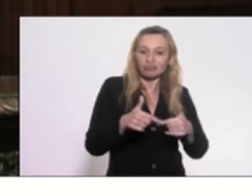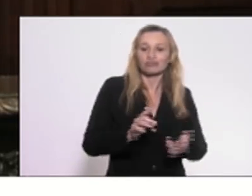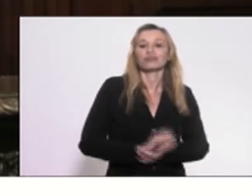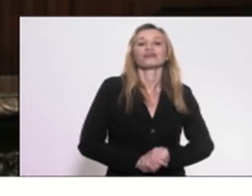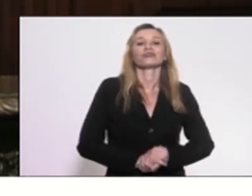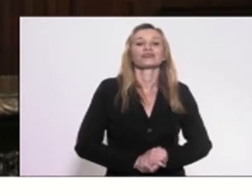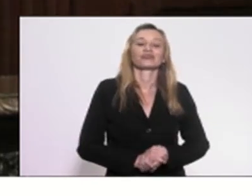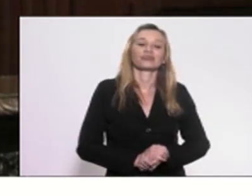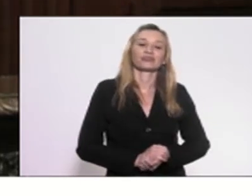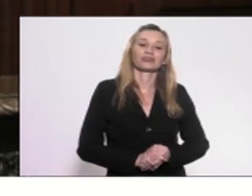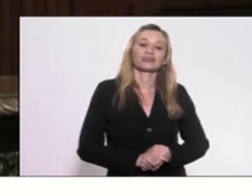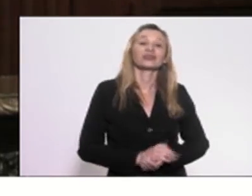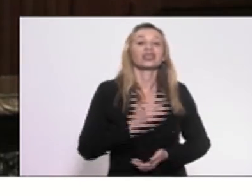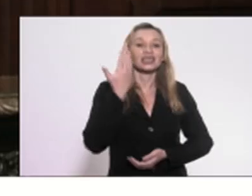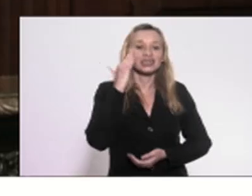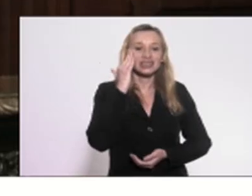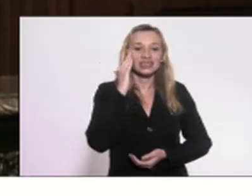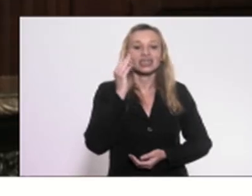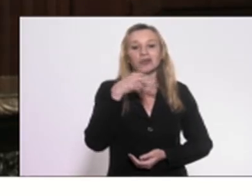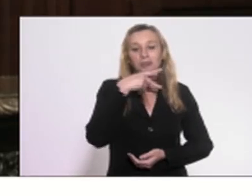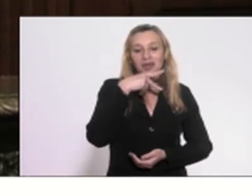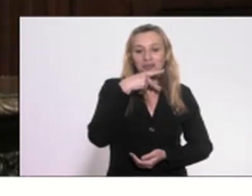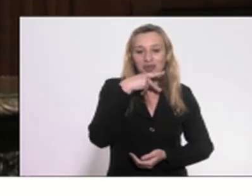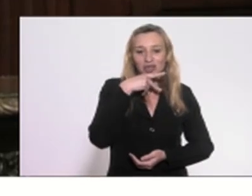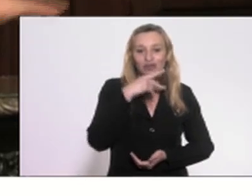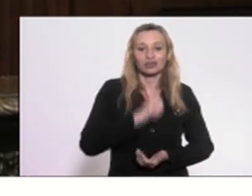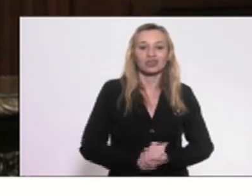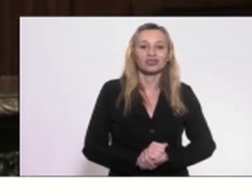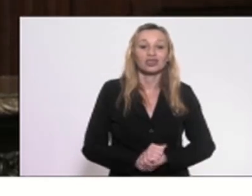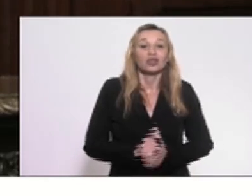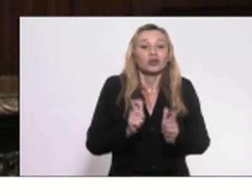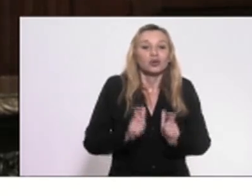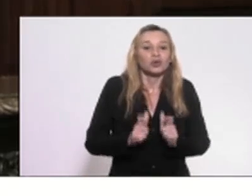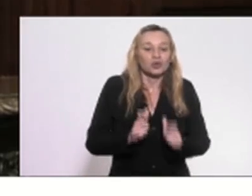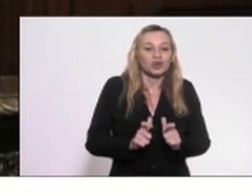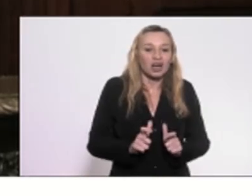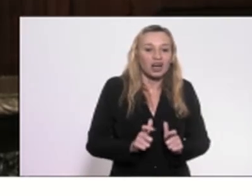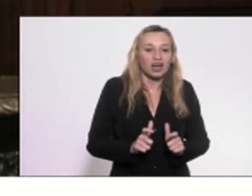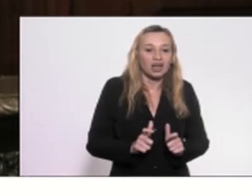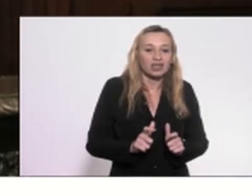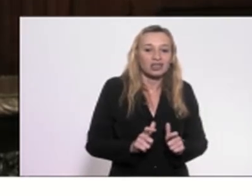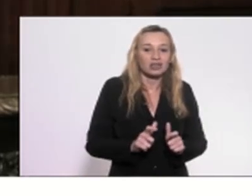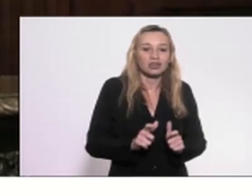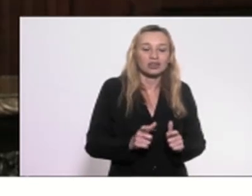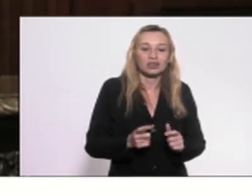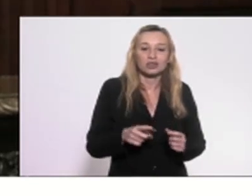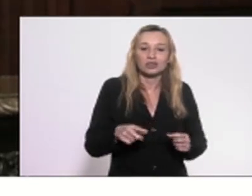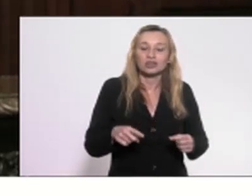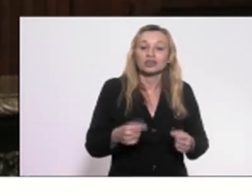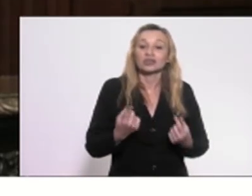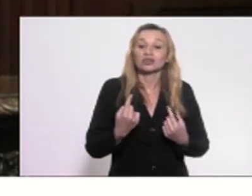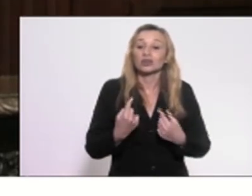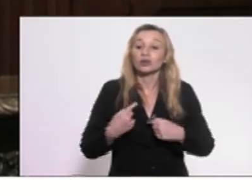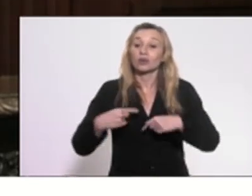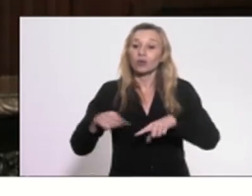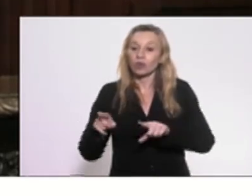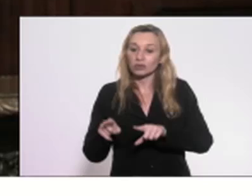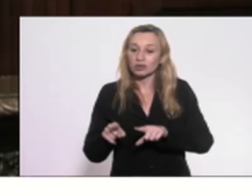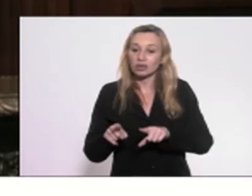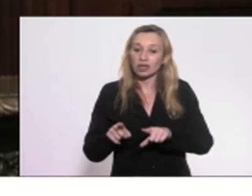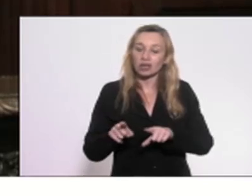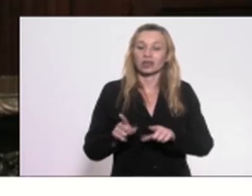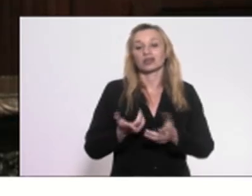agir, e entender que o parlamento é o local da contradição e nos